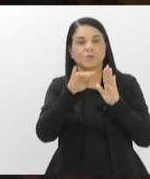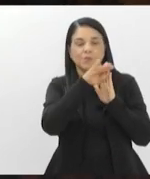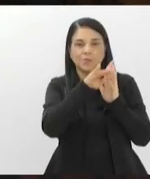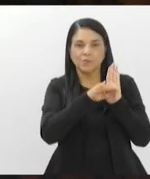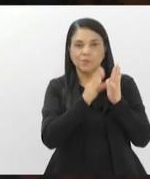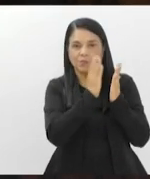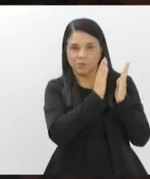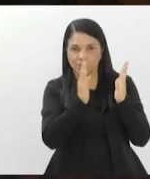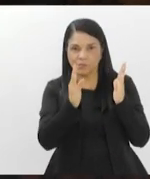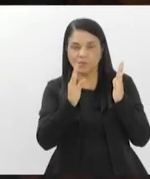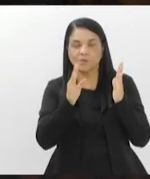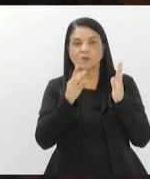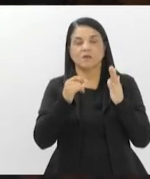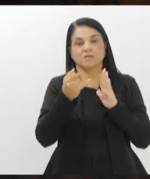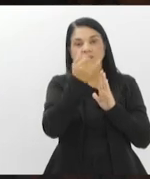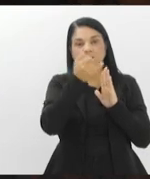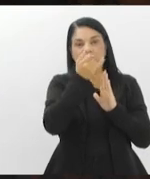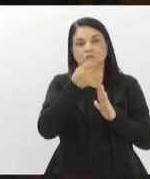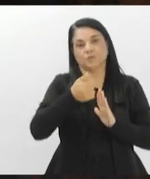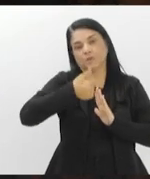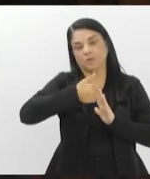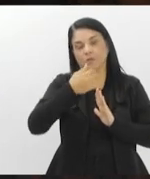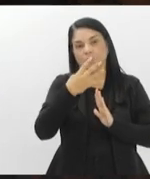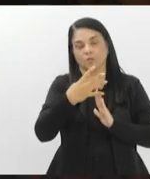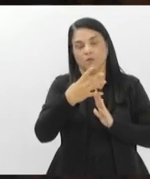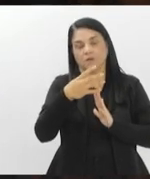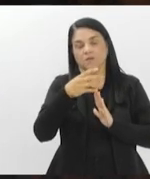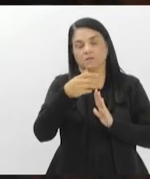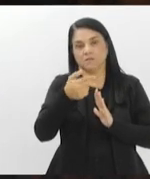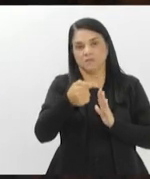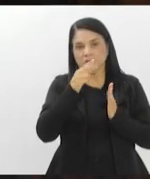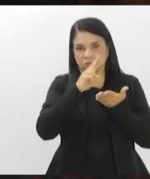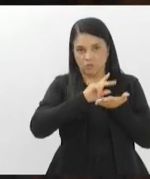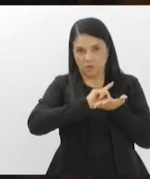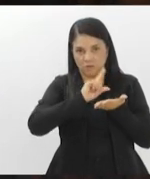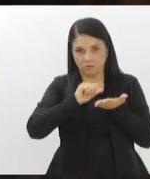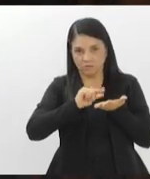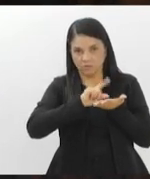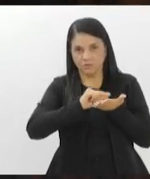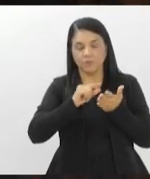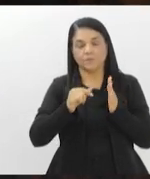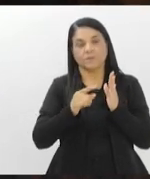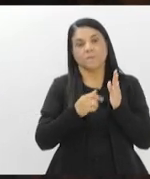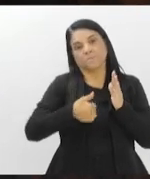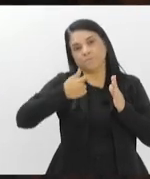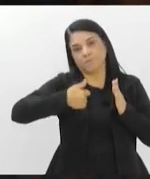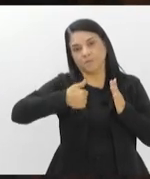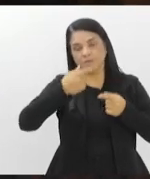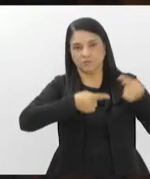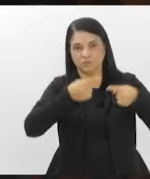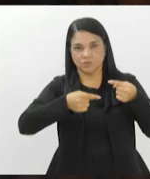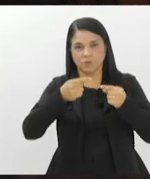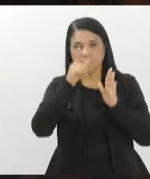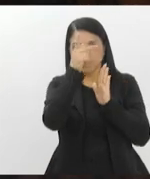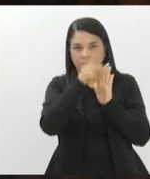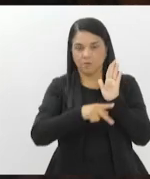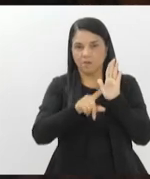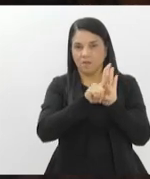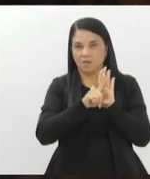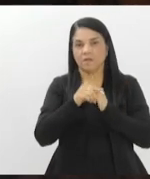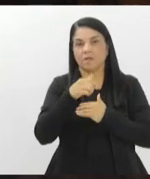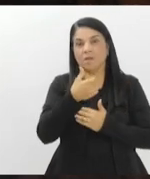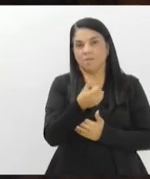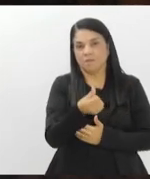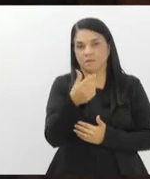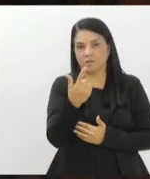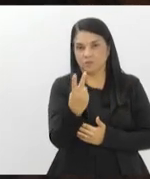inciso 1º do artigo 47 do Regimento Interno, em tramitação ordinária, em primeira discussão, projeto de lei número